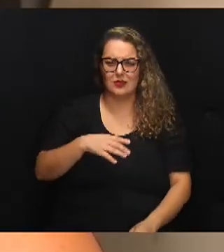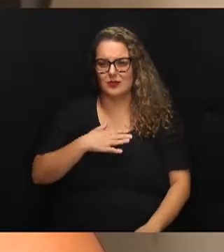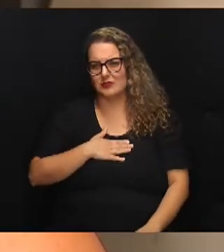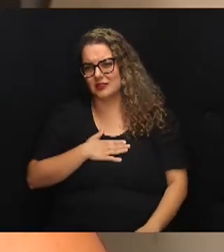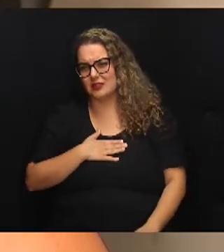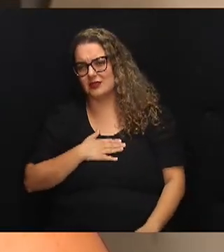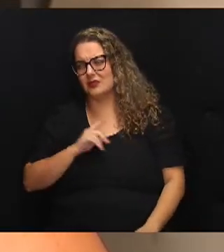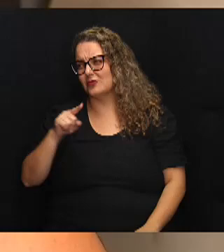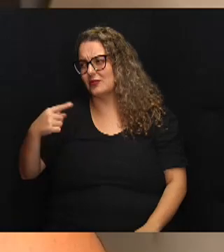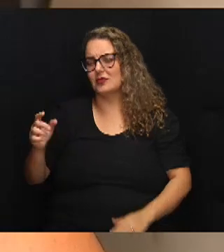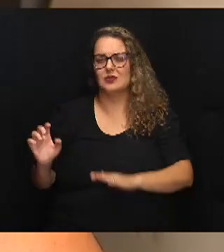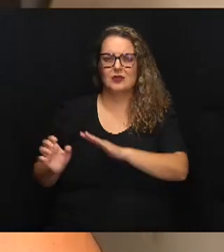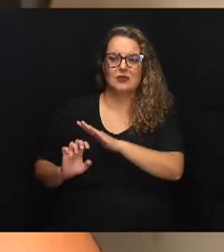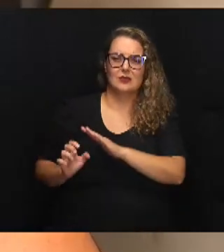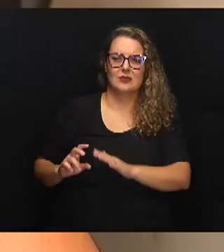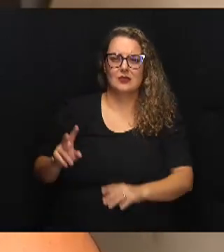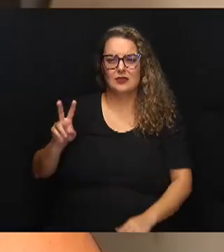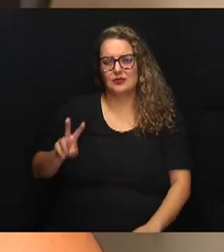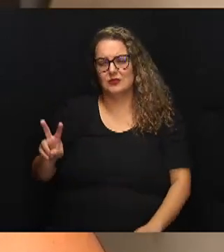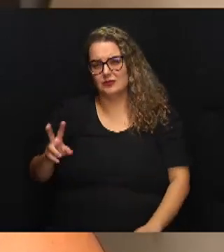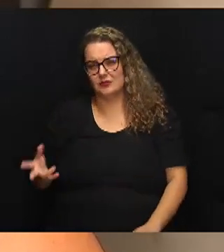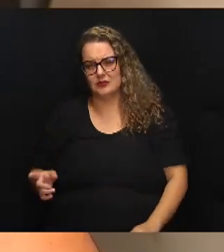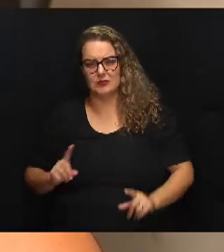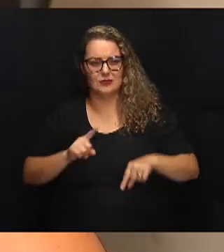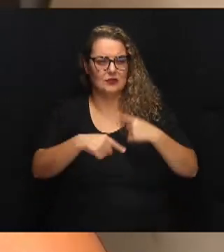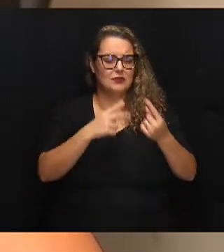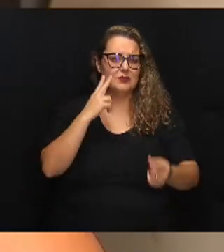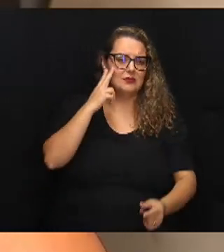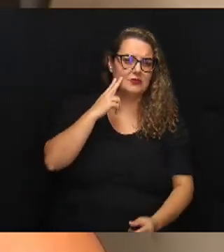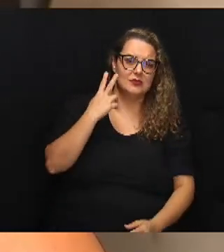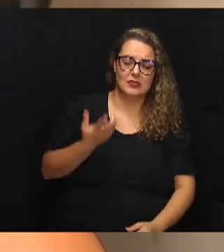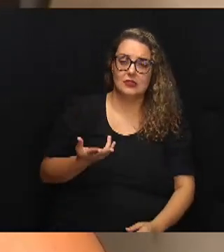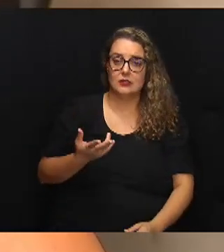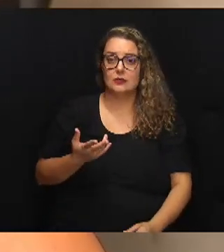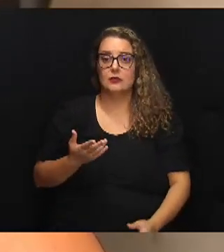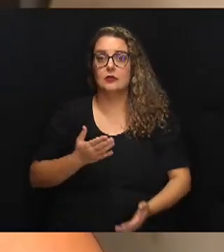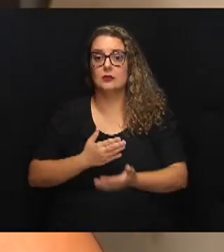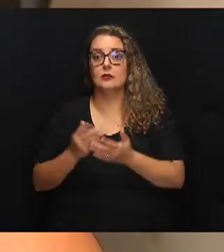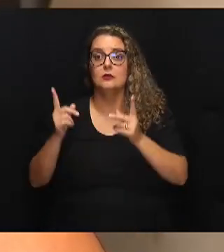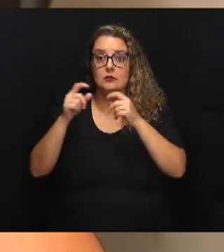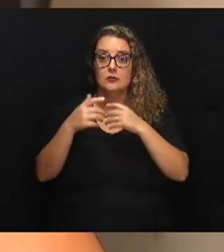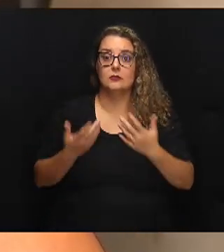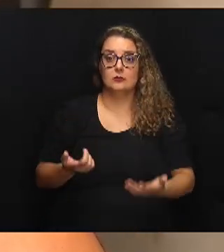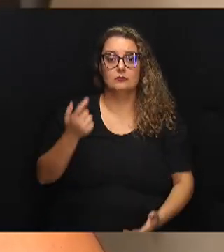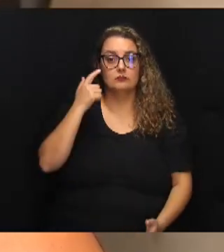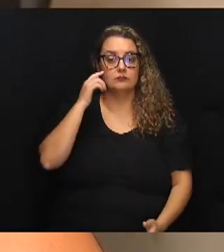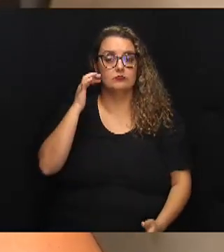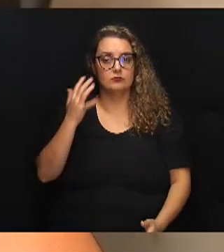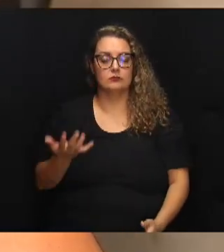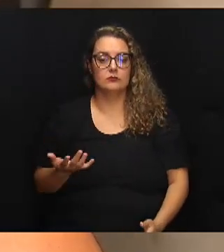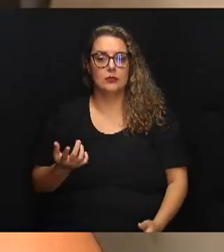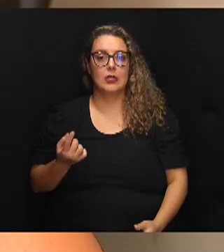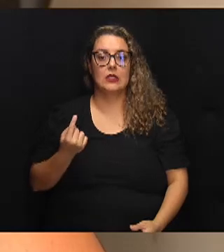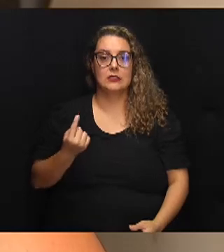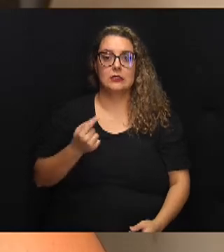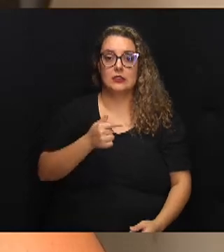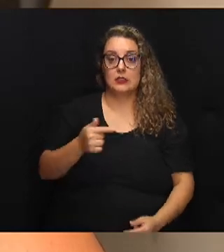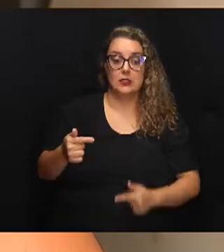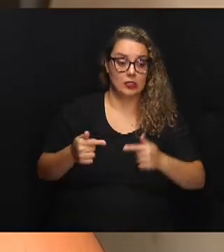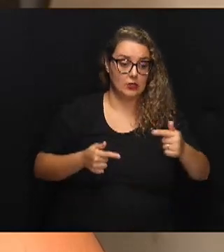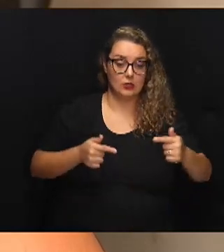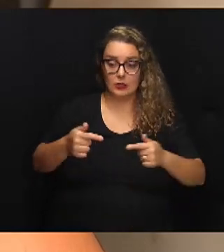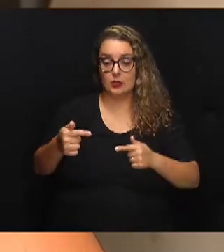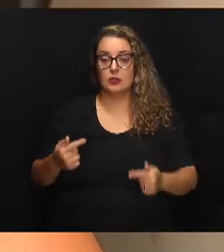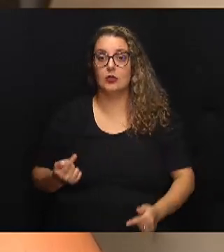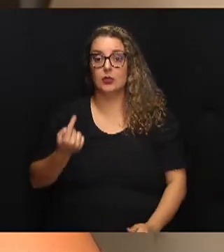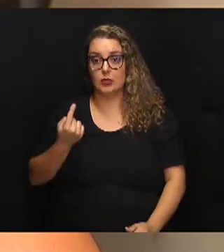outro empreendedor era de Valinhos, outro era de Vinhedo, então começava a ficar complicado. E a gente pensou, se cada semana nós fizermos num